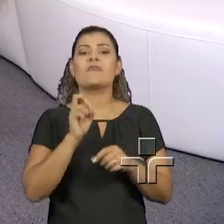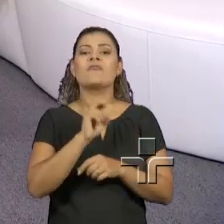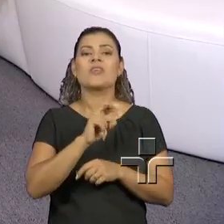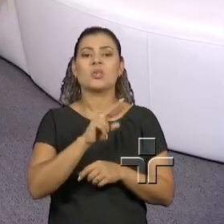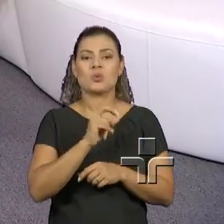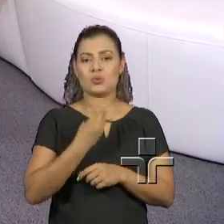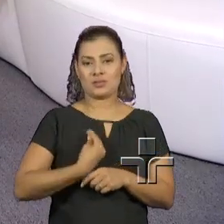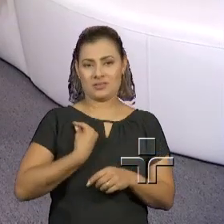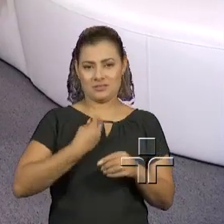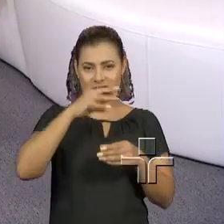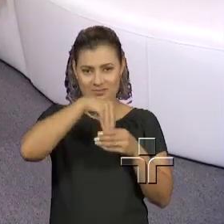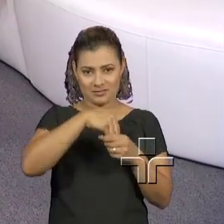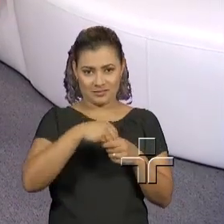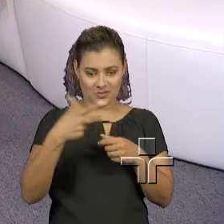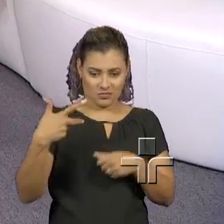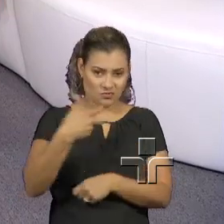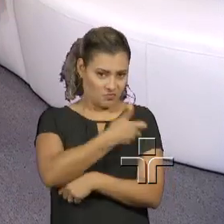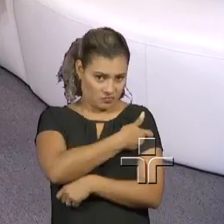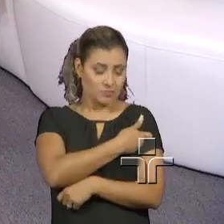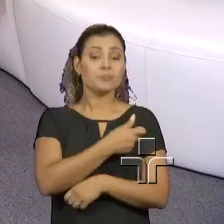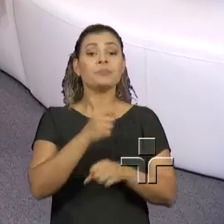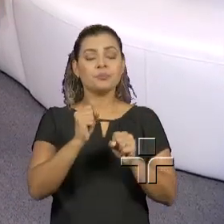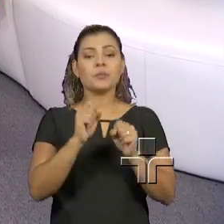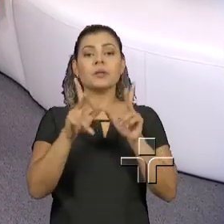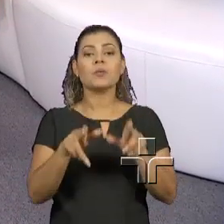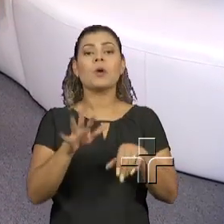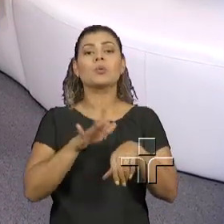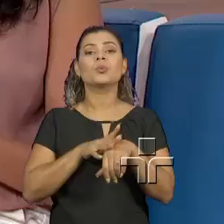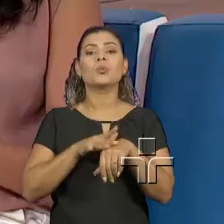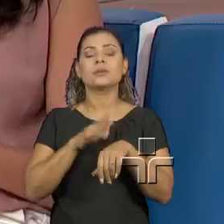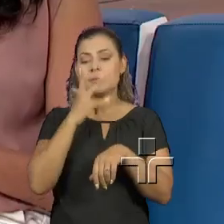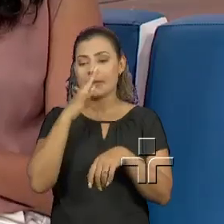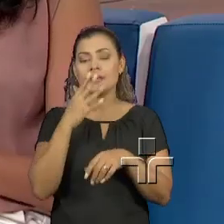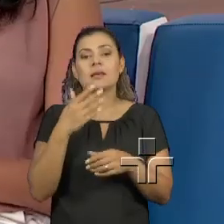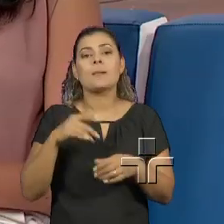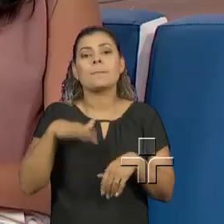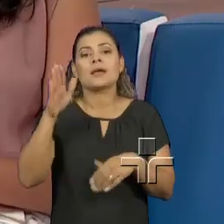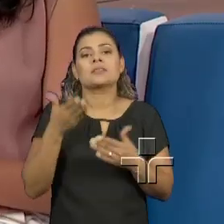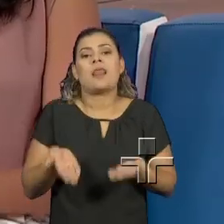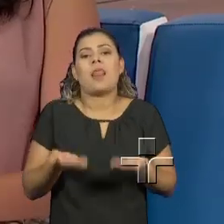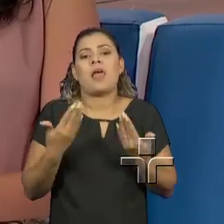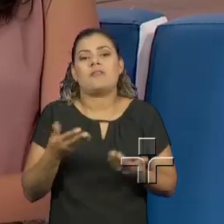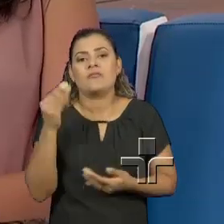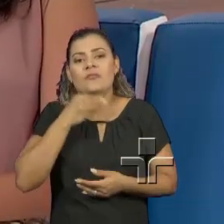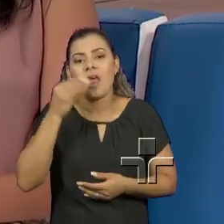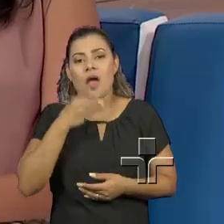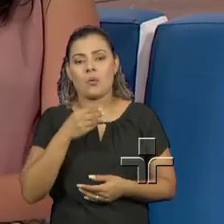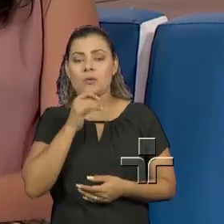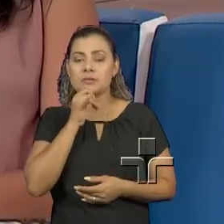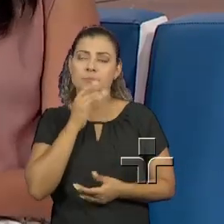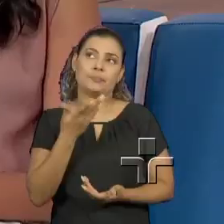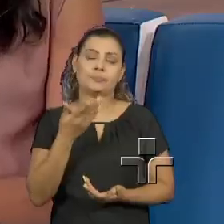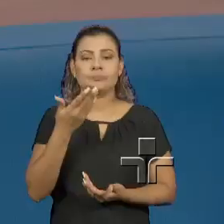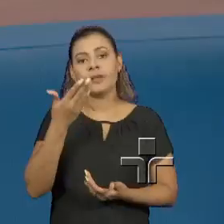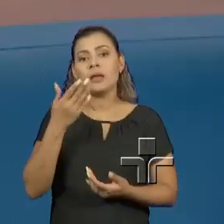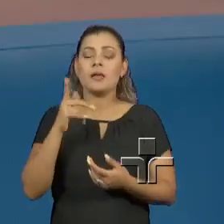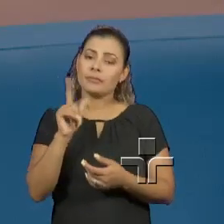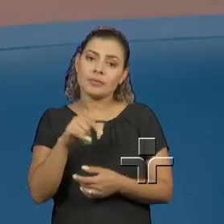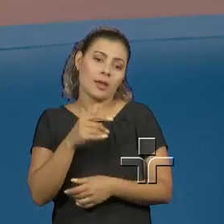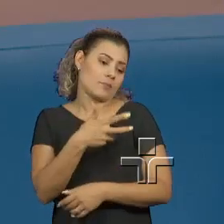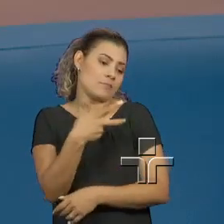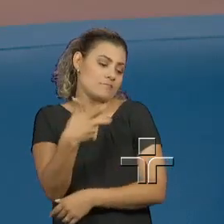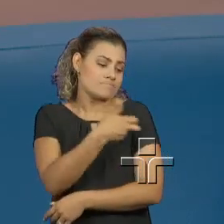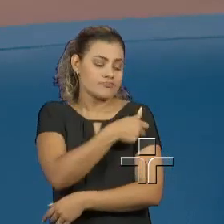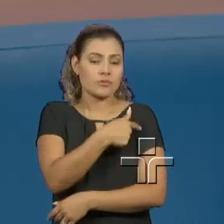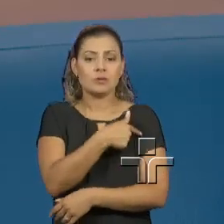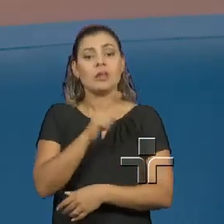que pode fazer como se fosse a doença de um jeito um pouquinho mais fraco. Isso você pode acontecer, mas não necessariamente você